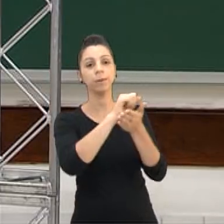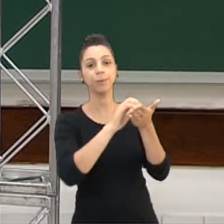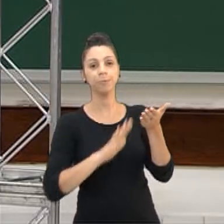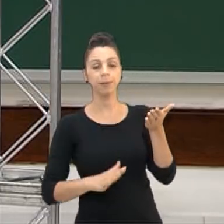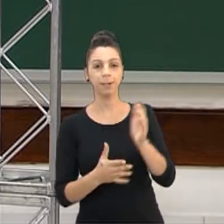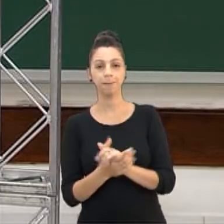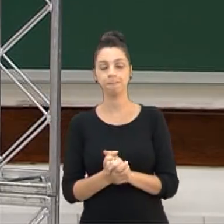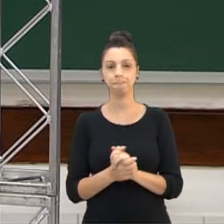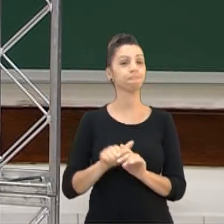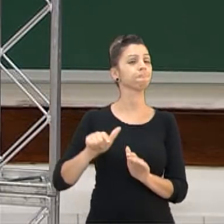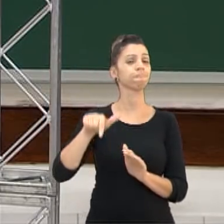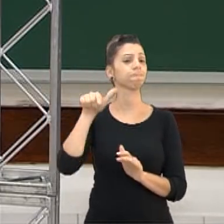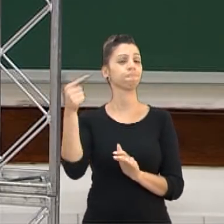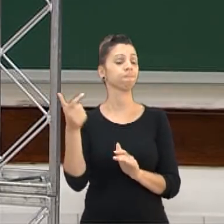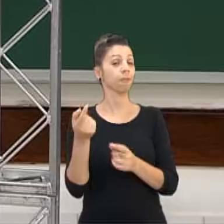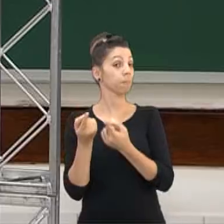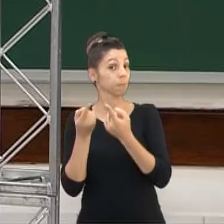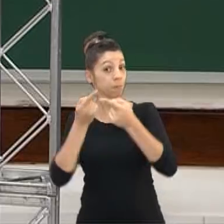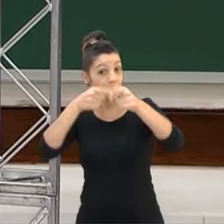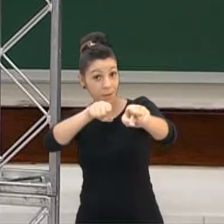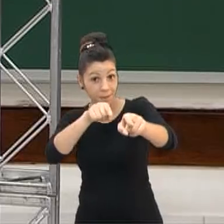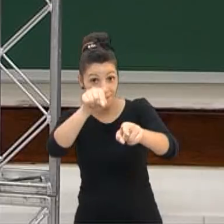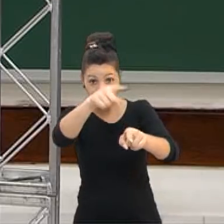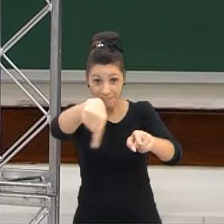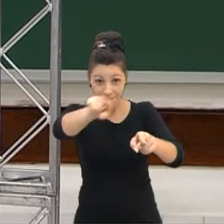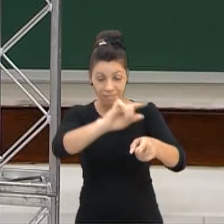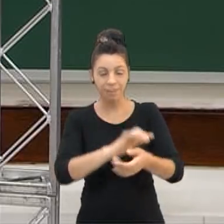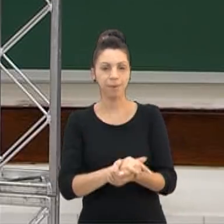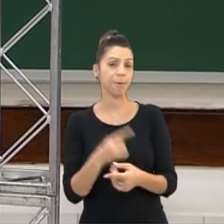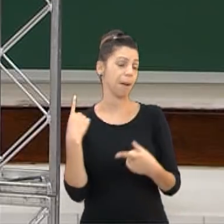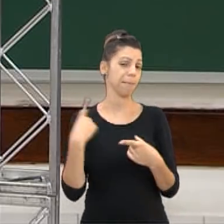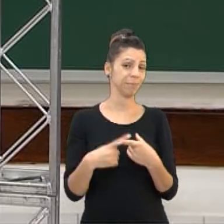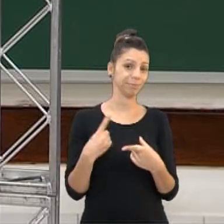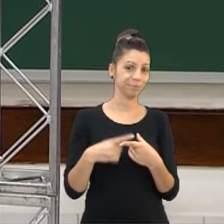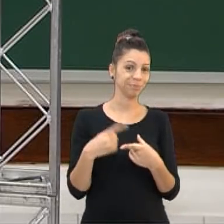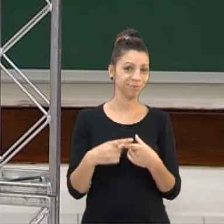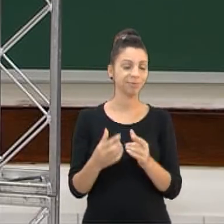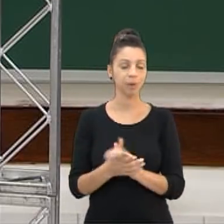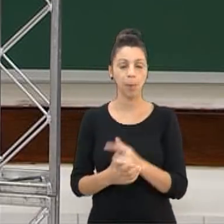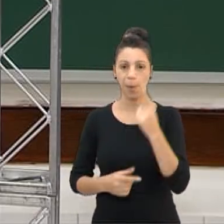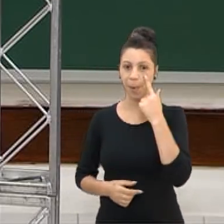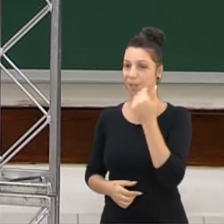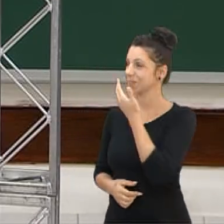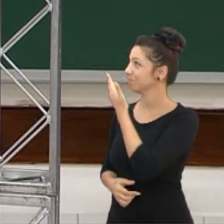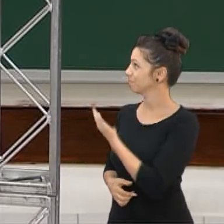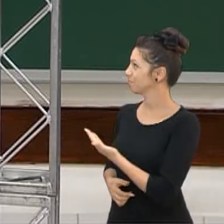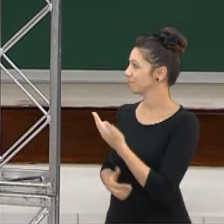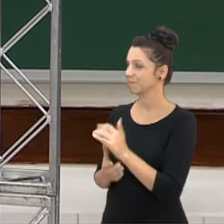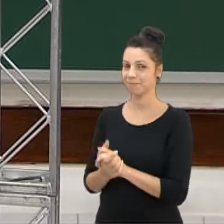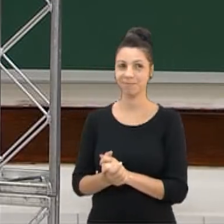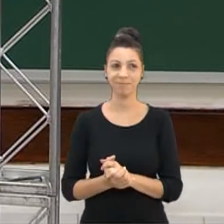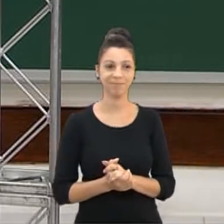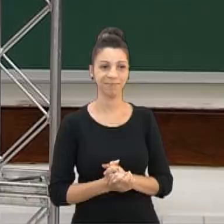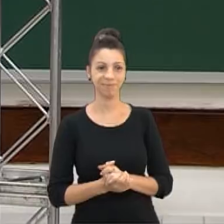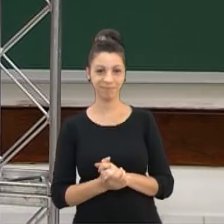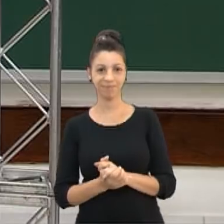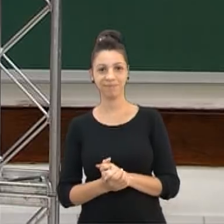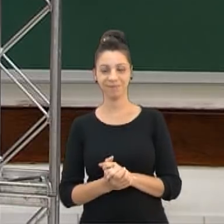O próximo ele é um desafio. Sabe por quê? Olha lá, o que tem ali.